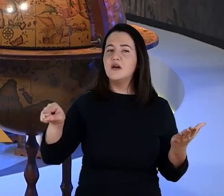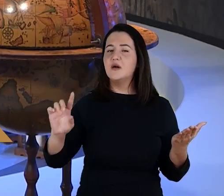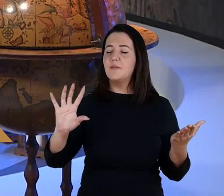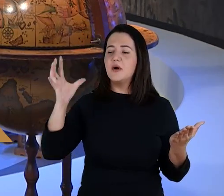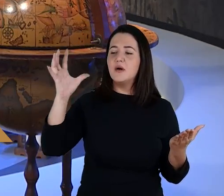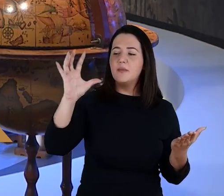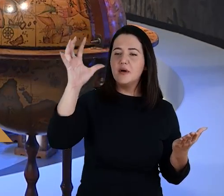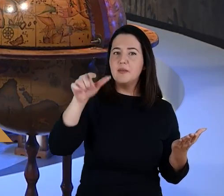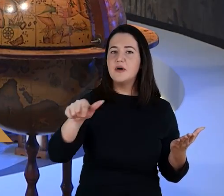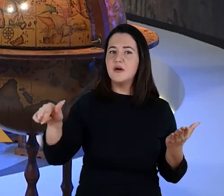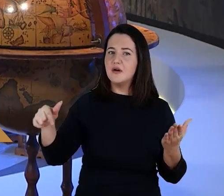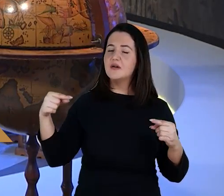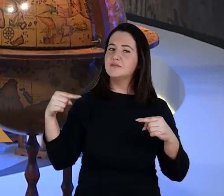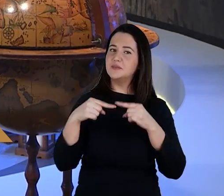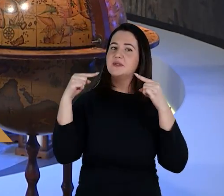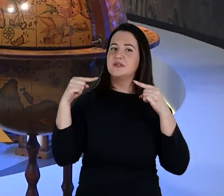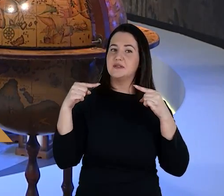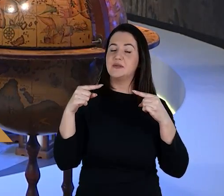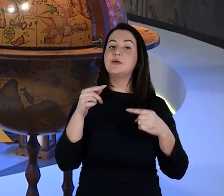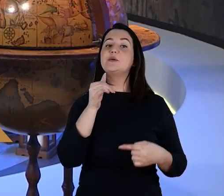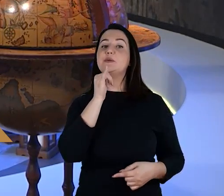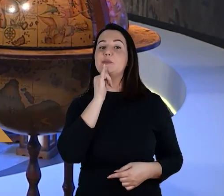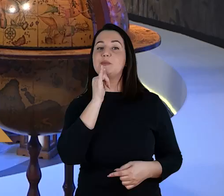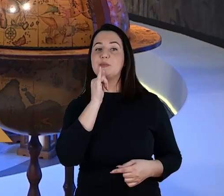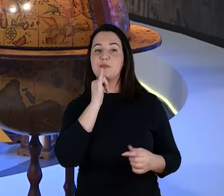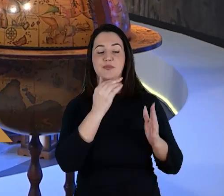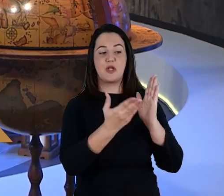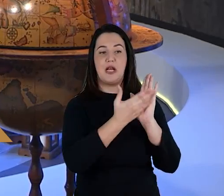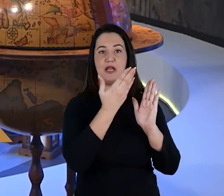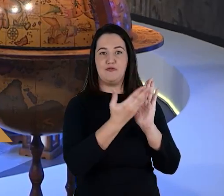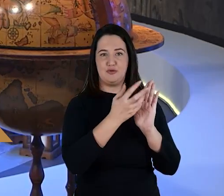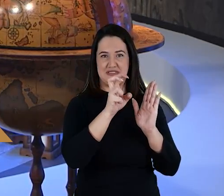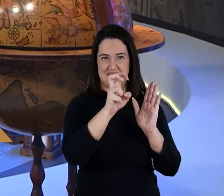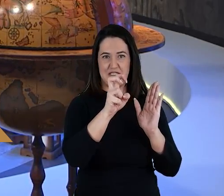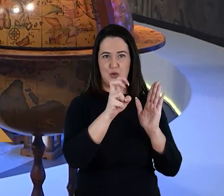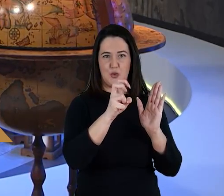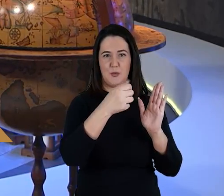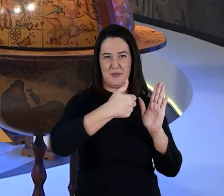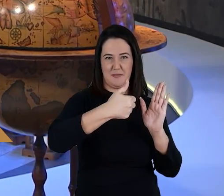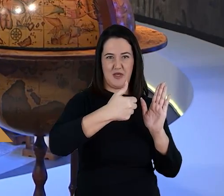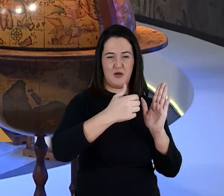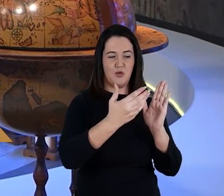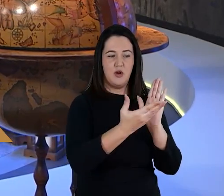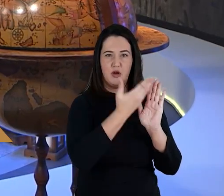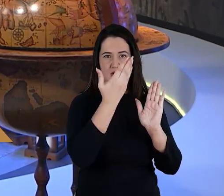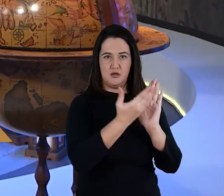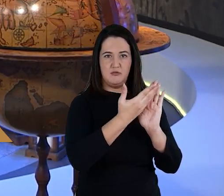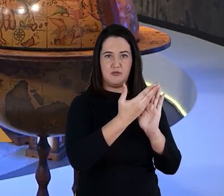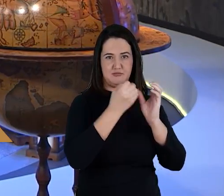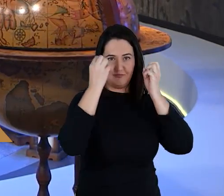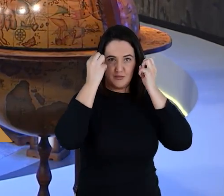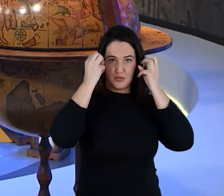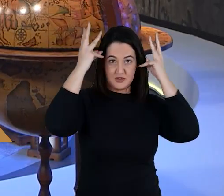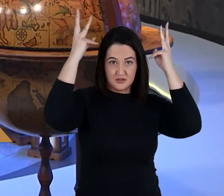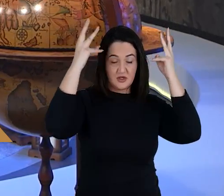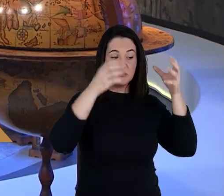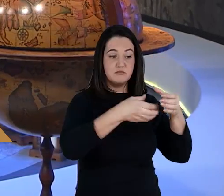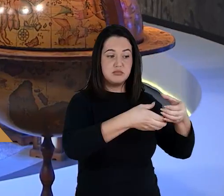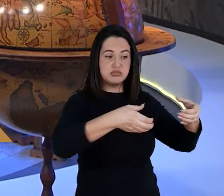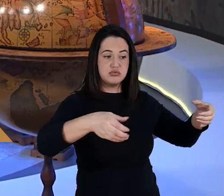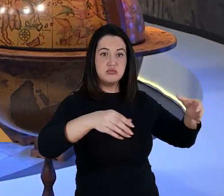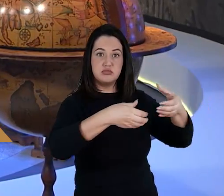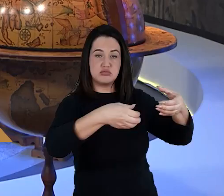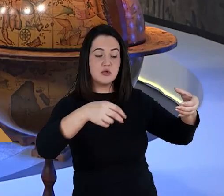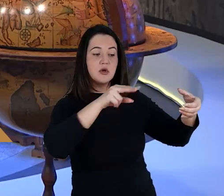questão da data dos livros do Pentateuco. Essa questão refere-se ao fato de que os críticos da Bíblia,